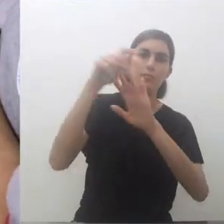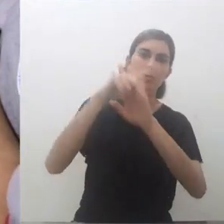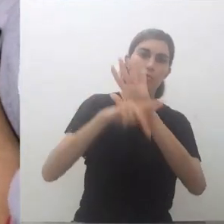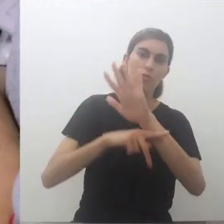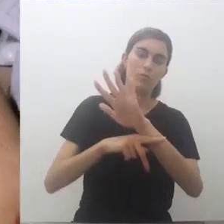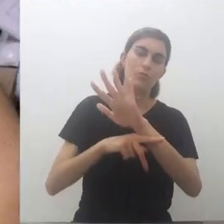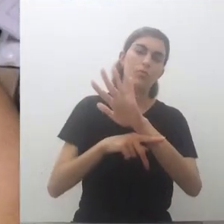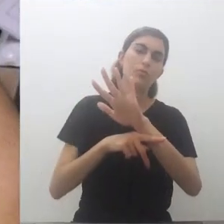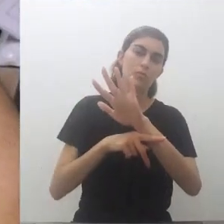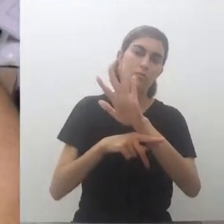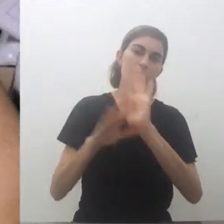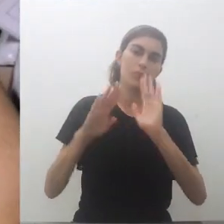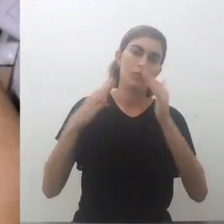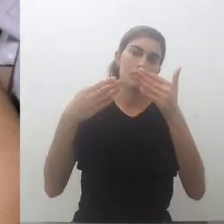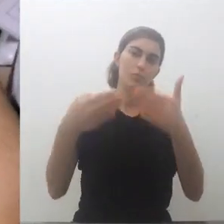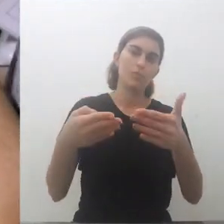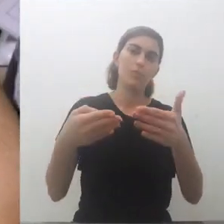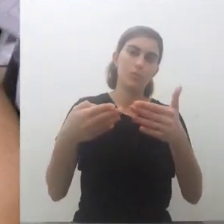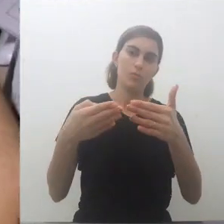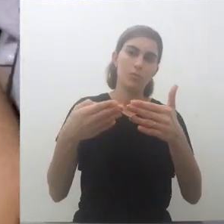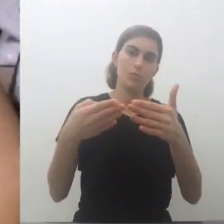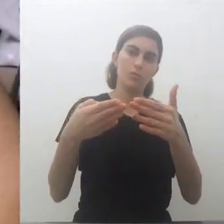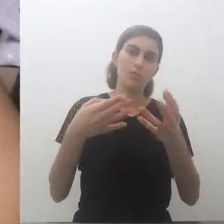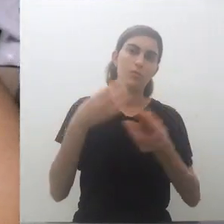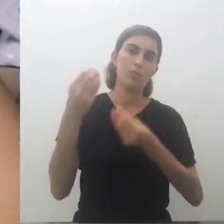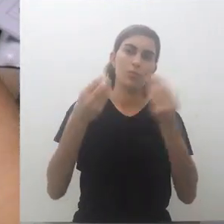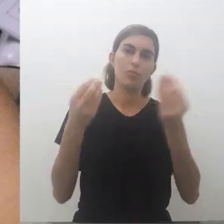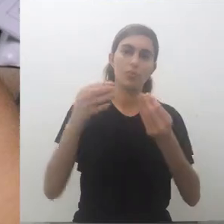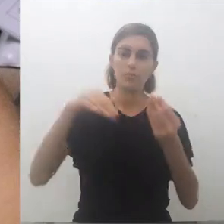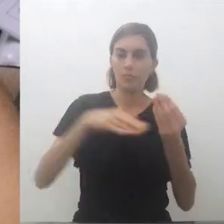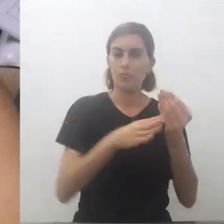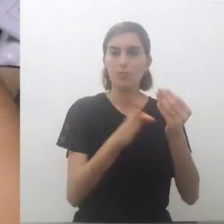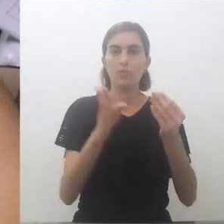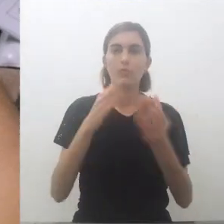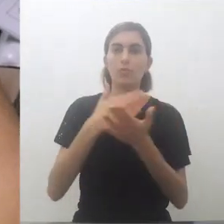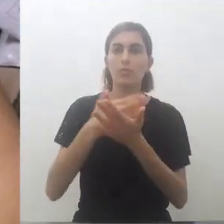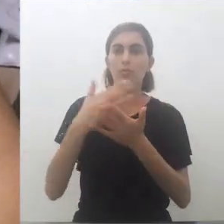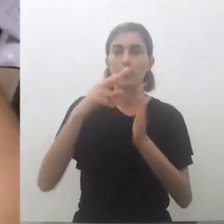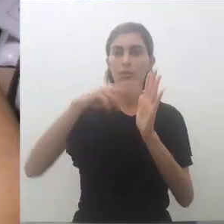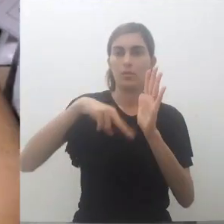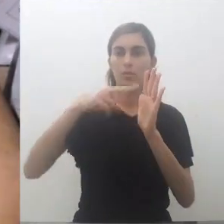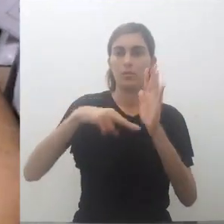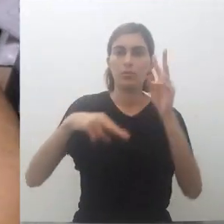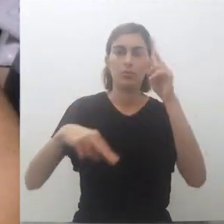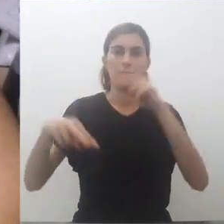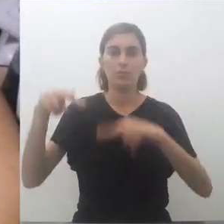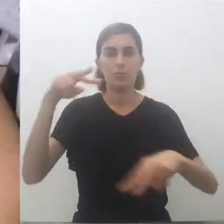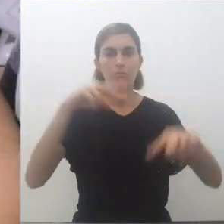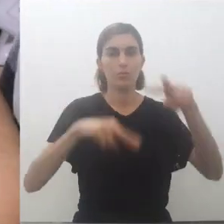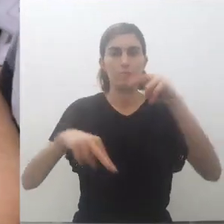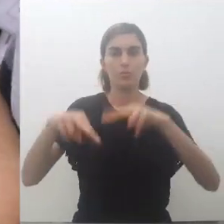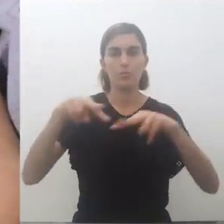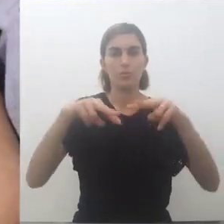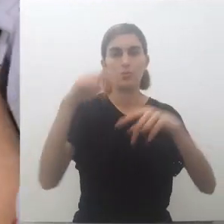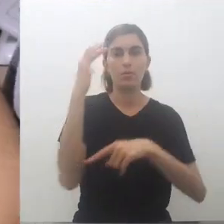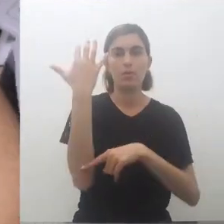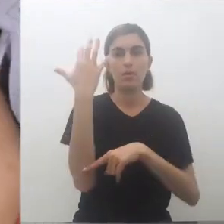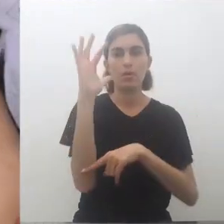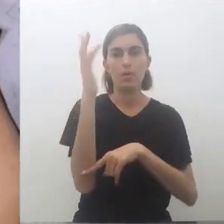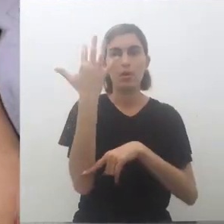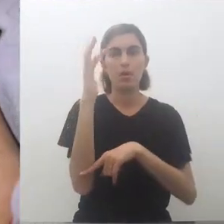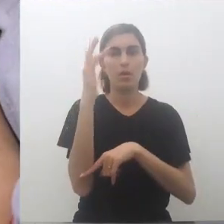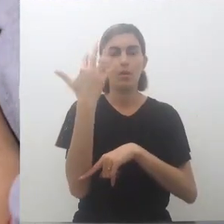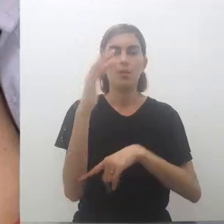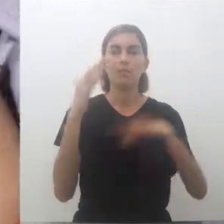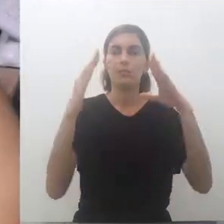o foco de início da nossa leitura visual. E a árvore e a casinha,